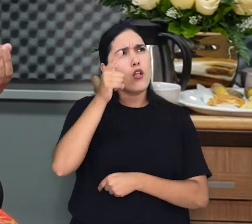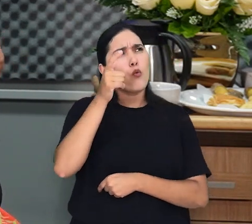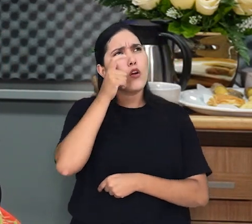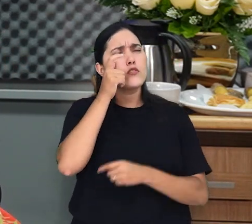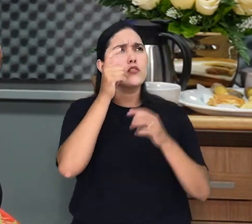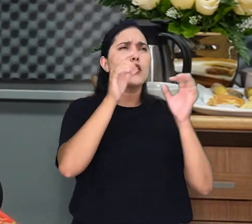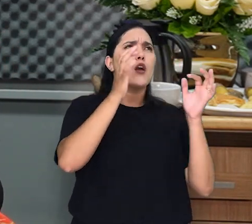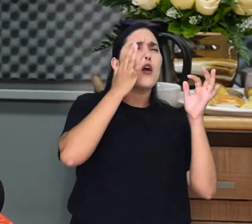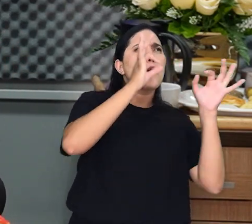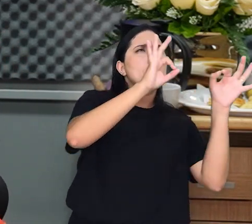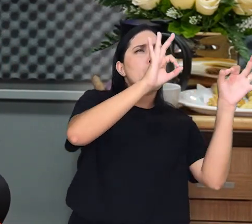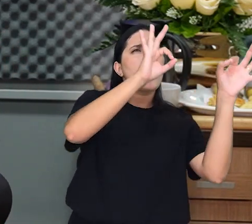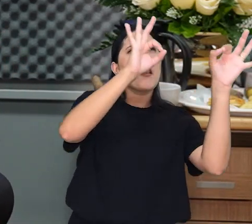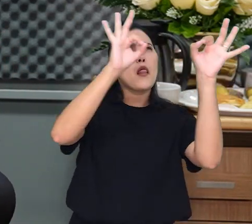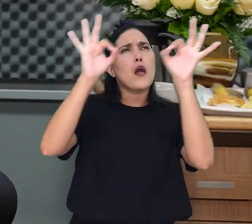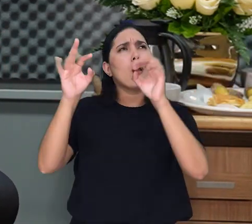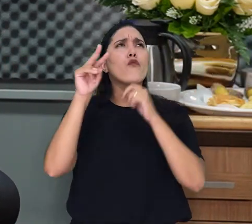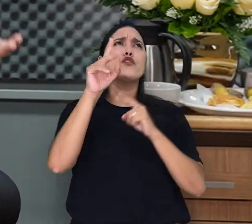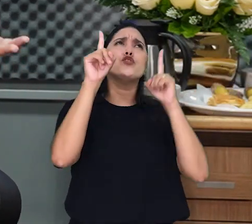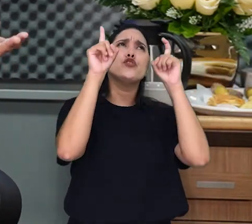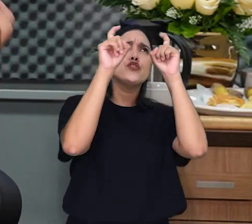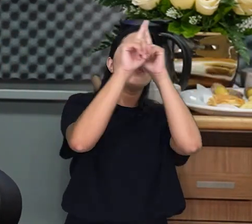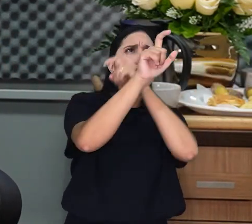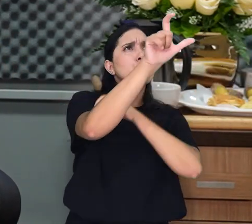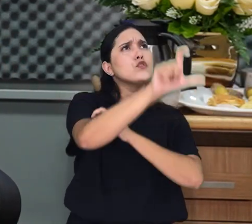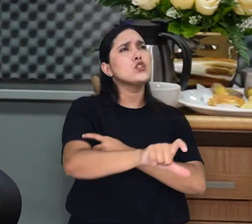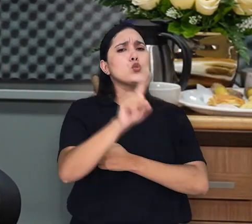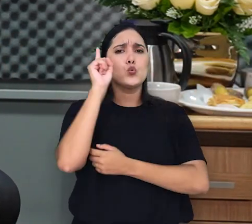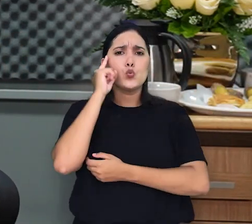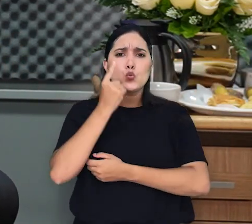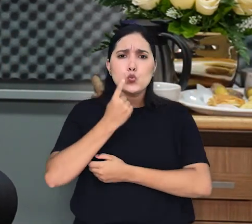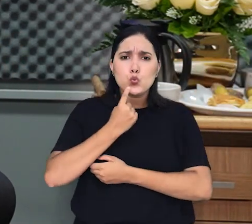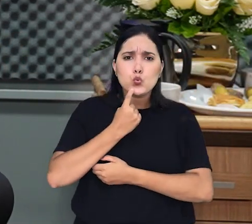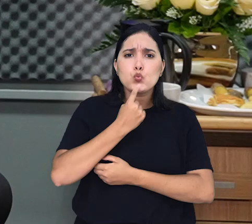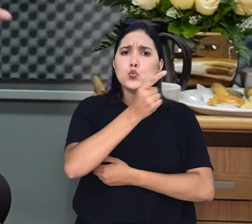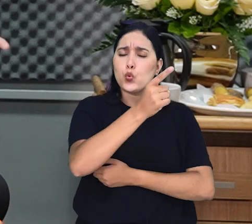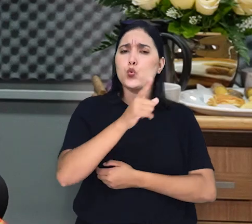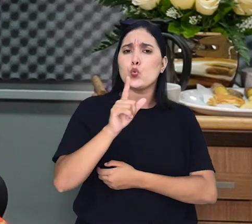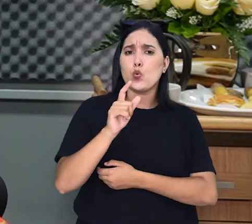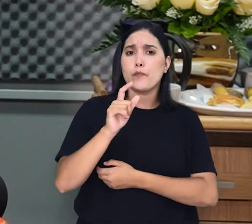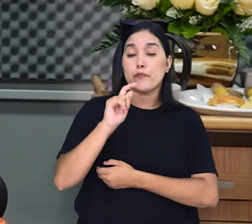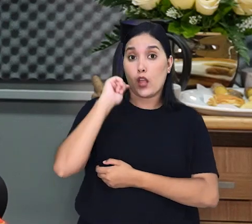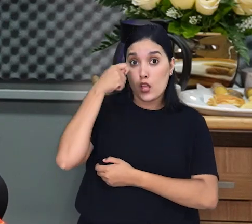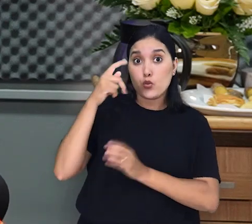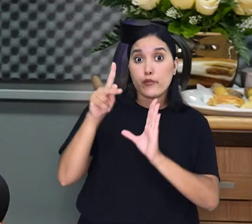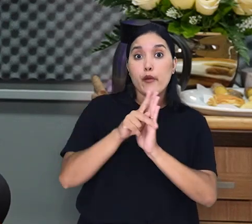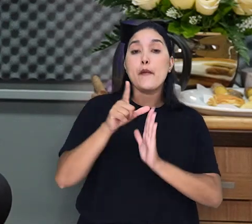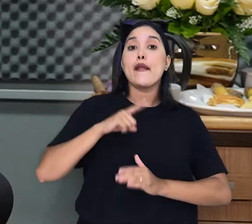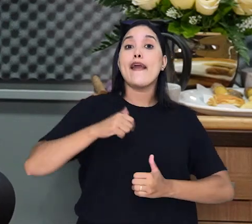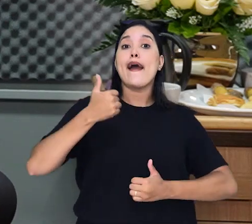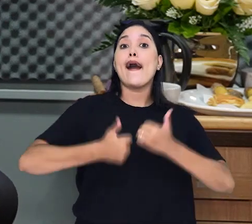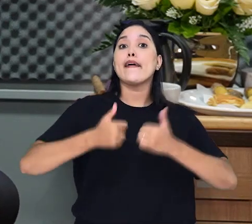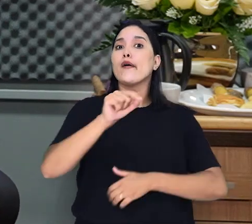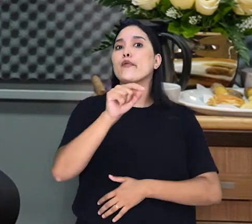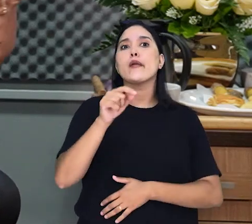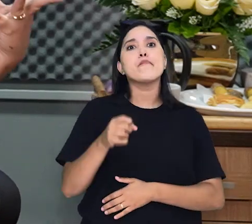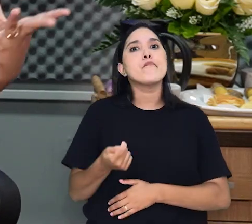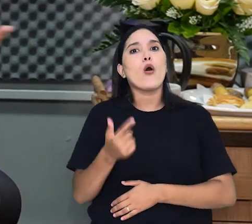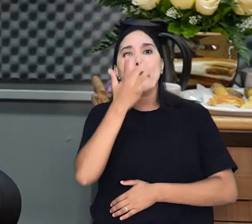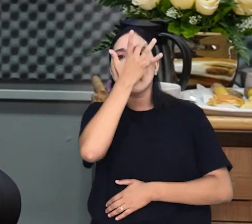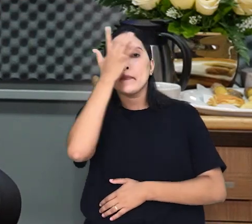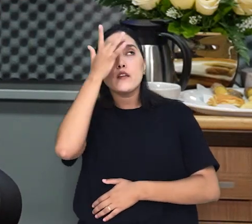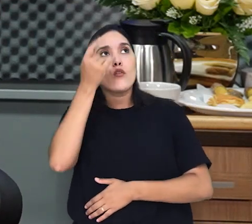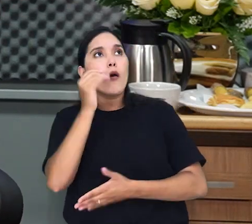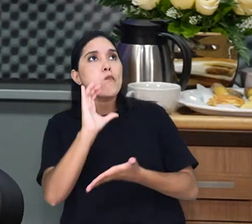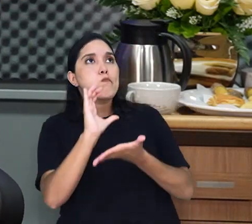né? Às vezes eu ficava me perguntando. Aí o professor me indicou um filme, que eu não lembro agora o nome, e aí eu vi toda aquela dificuldade